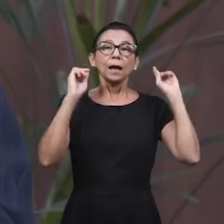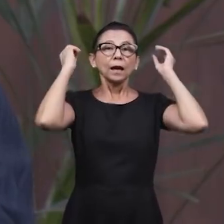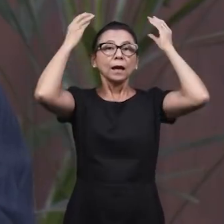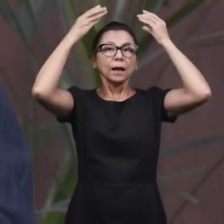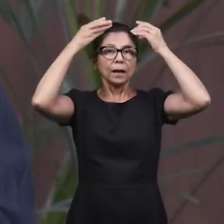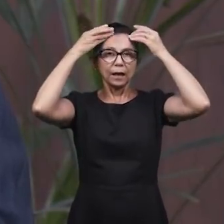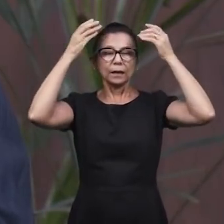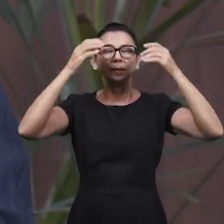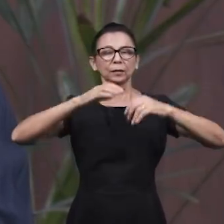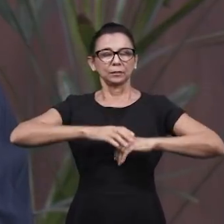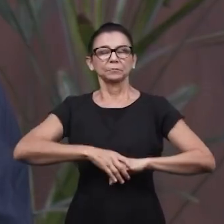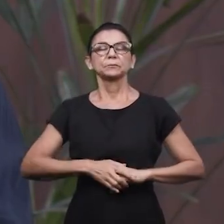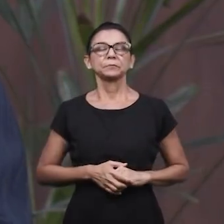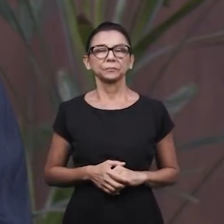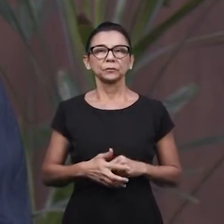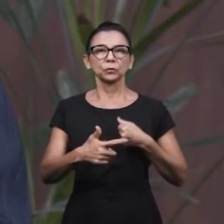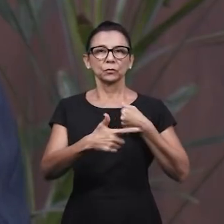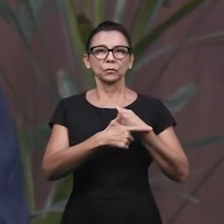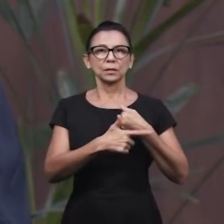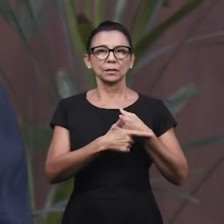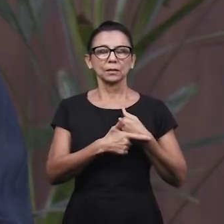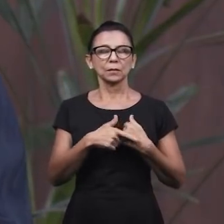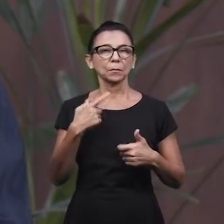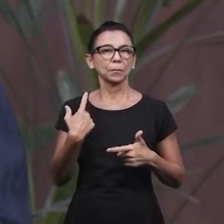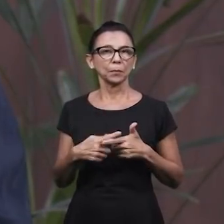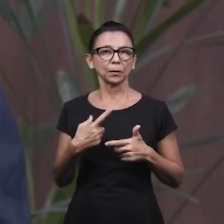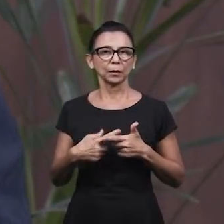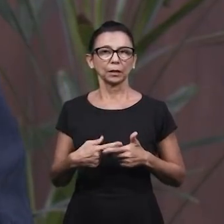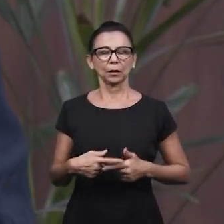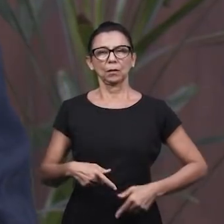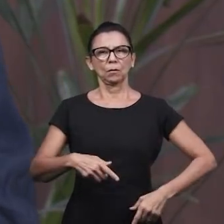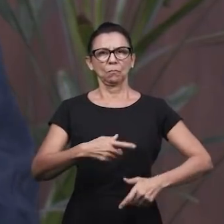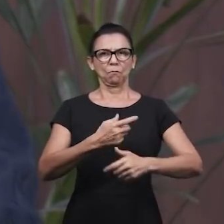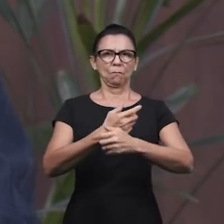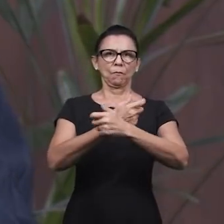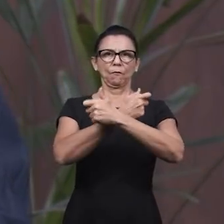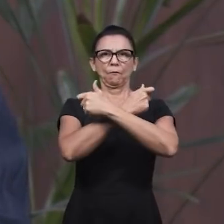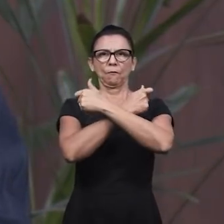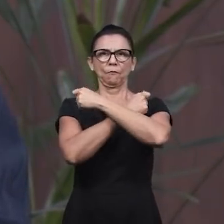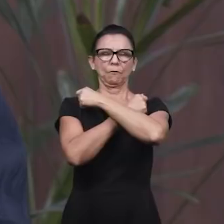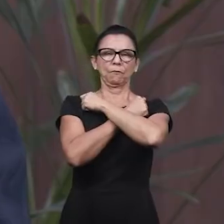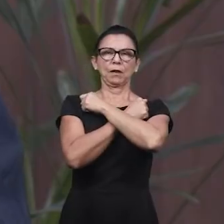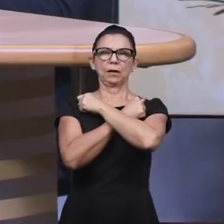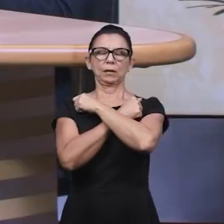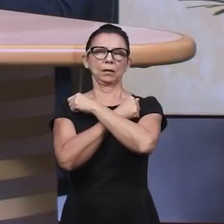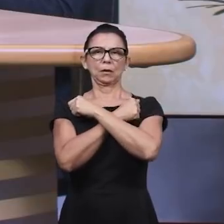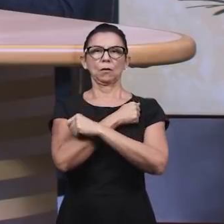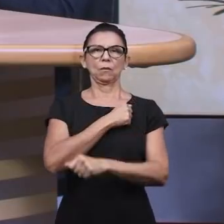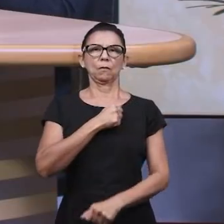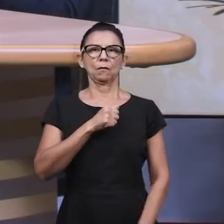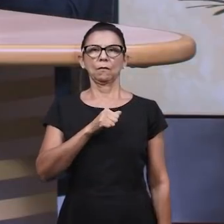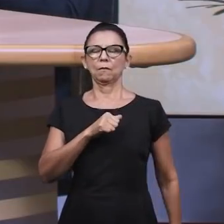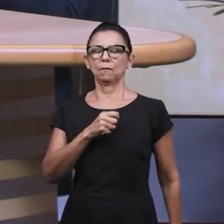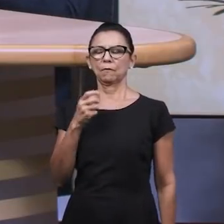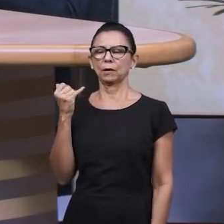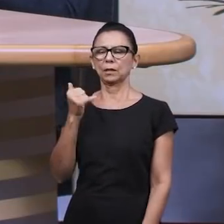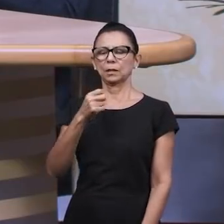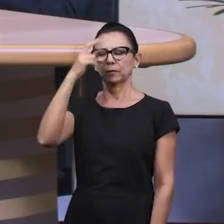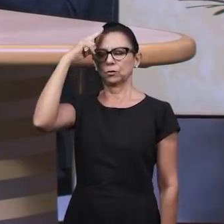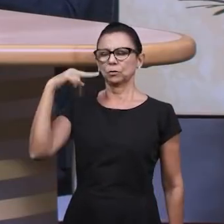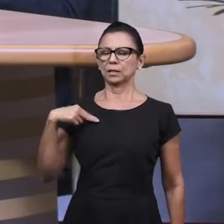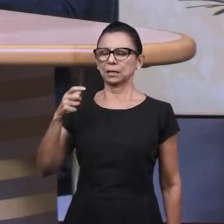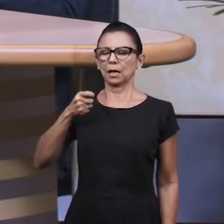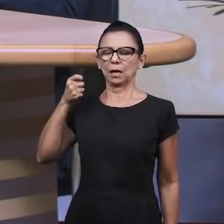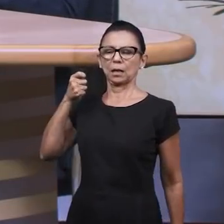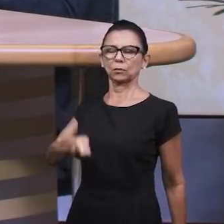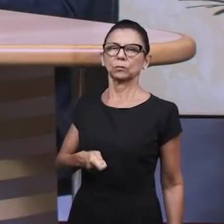rei. Por que ele foi rei? Porque Faraó dava a ele todo o governo do Egito, dava a ele autoridade total sobre o